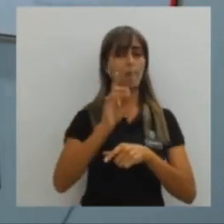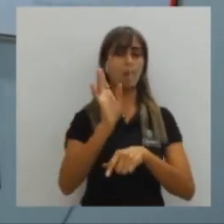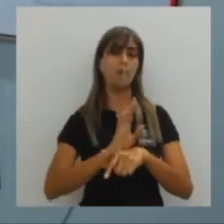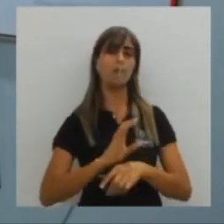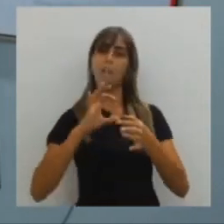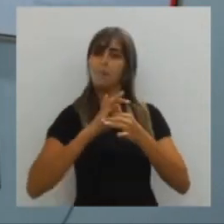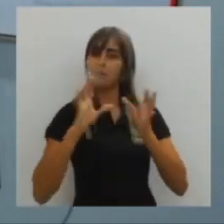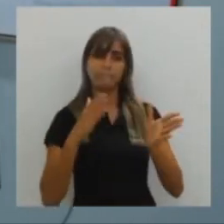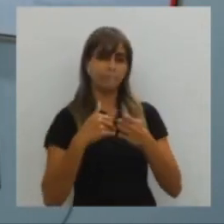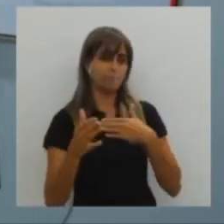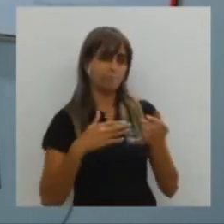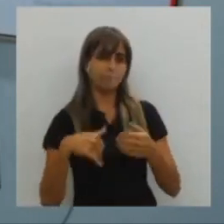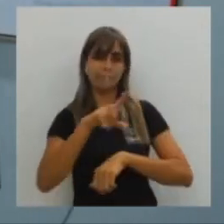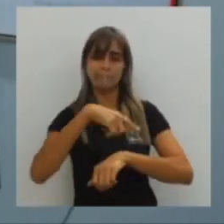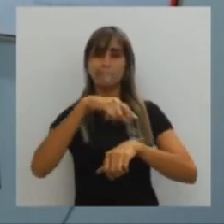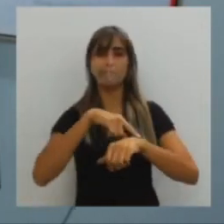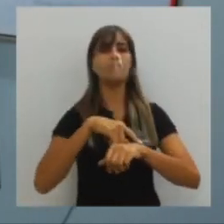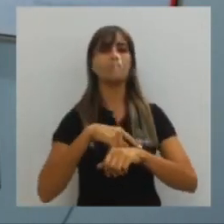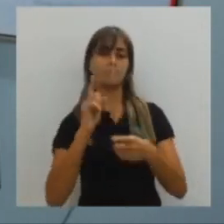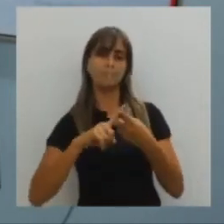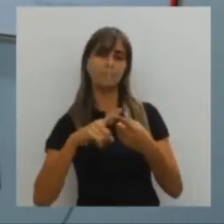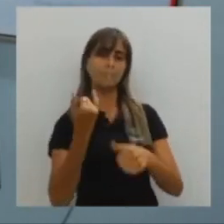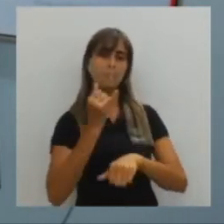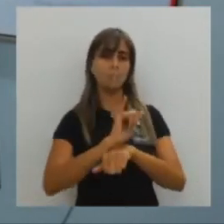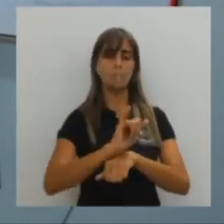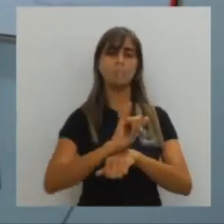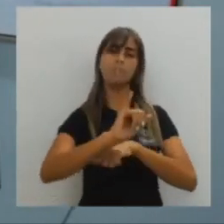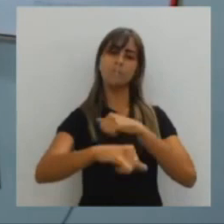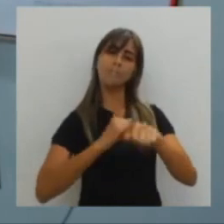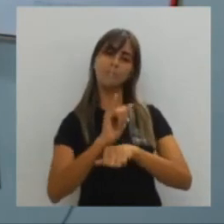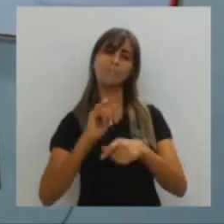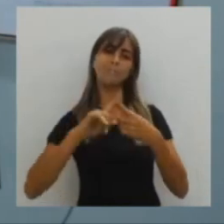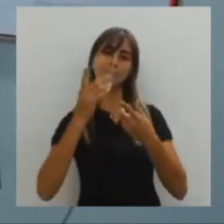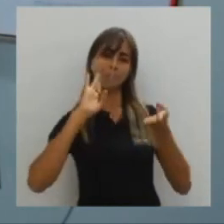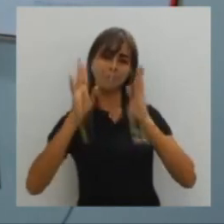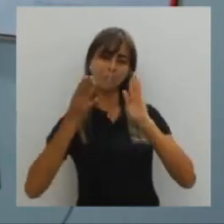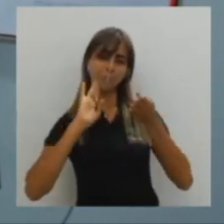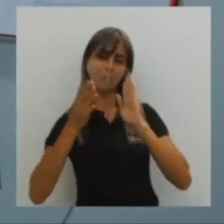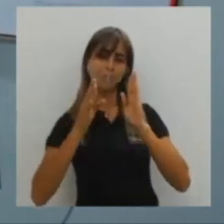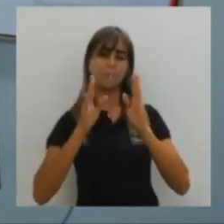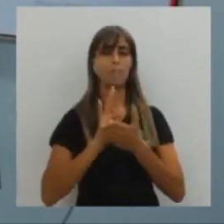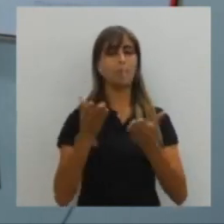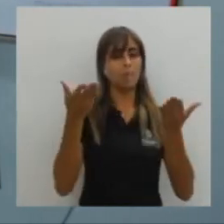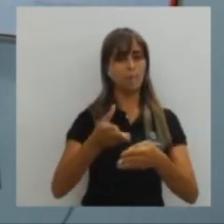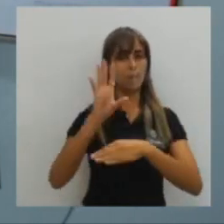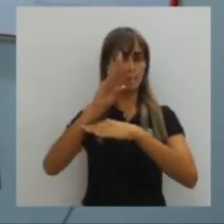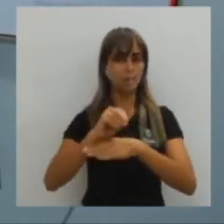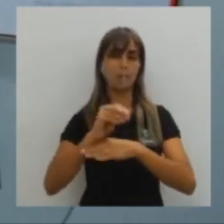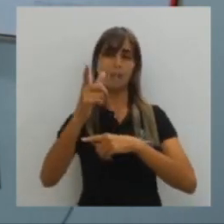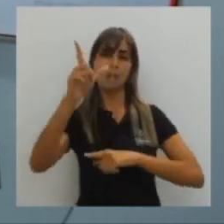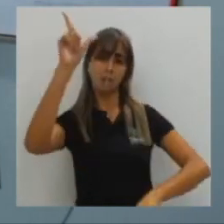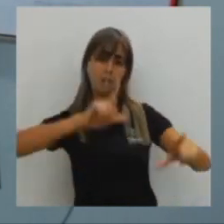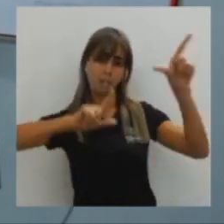e disponíveis a qualquer momento. Além do canal do EducaPE no YouTube, a gente tem no Facebook. Então, essa transmissão, que também está na